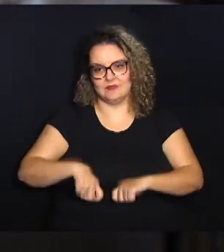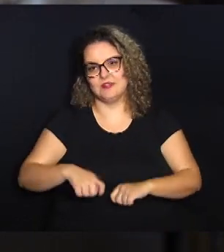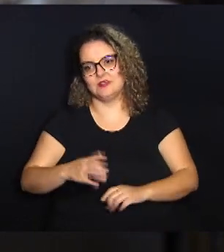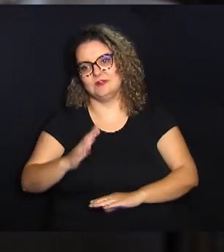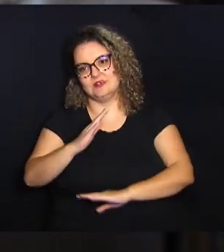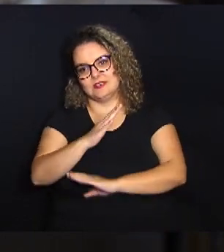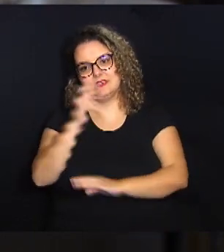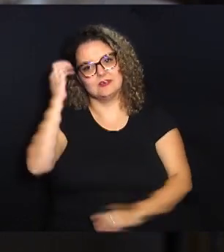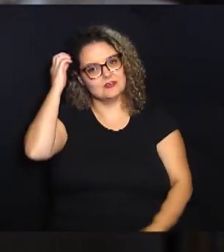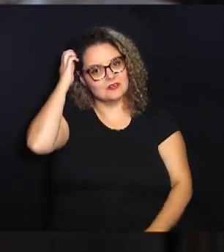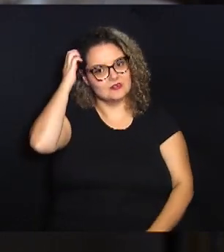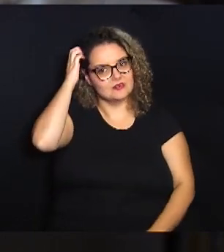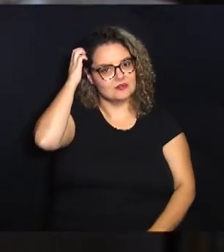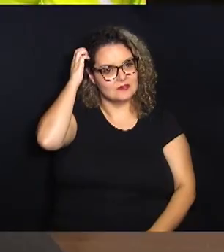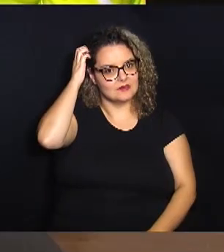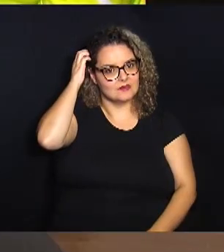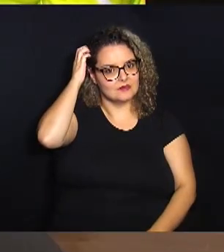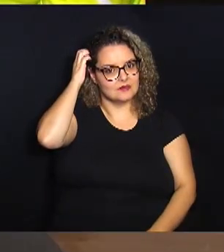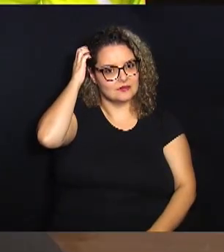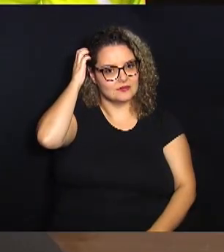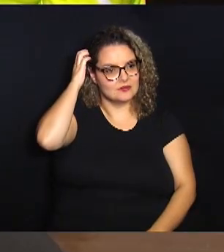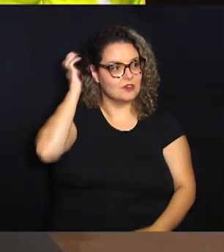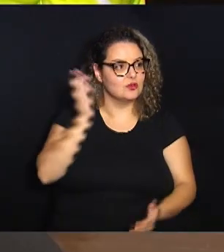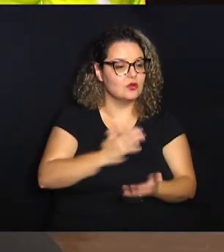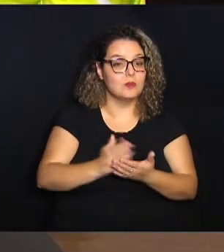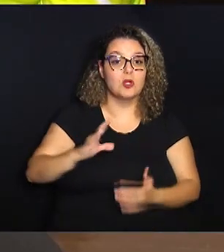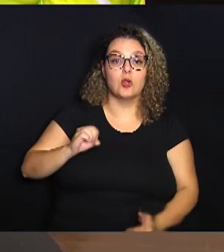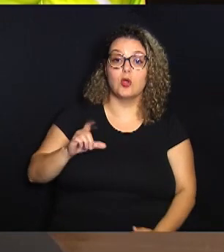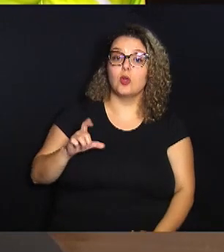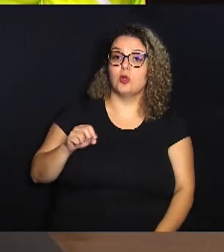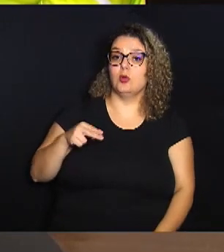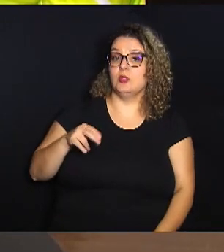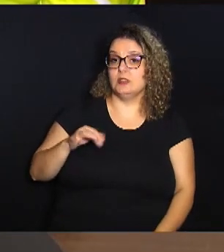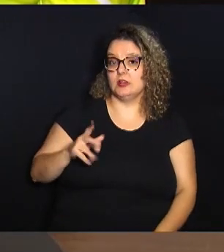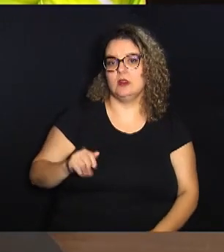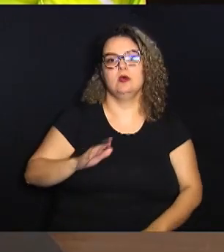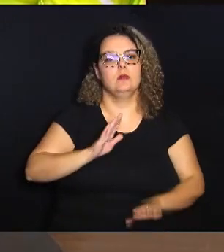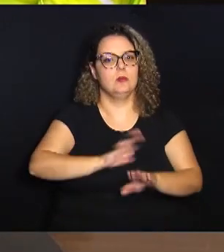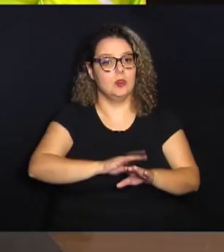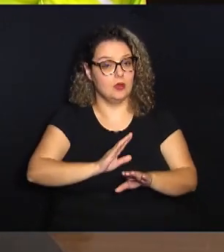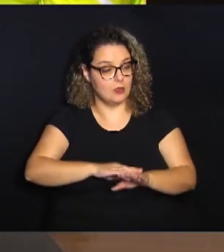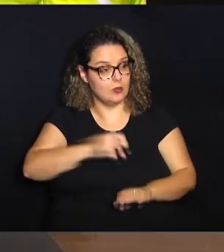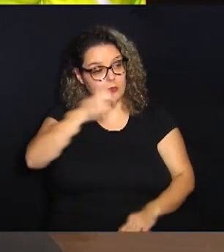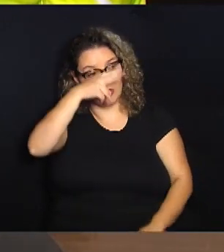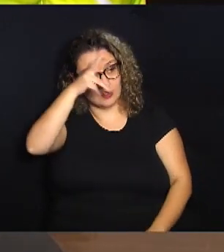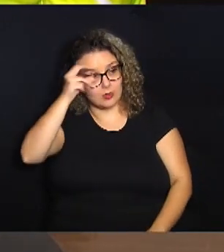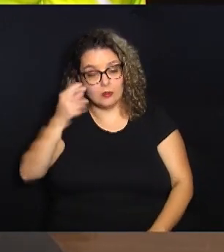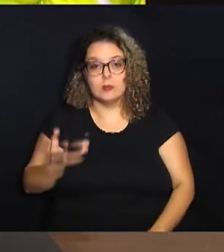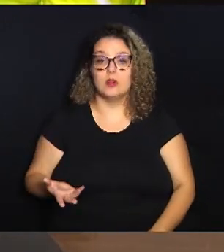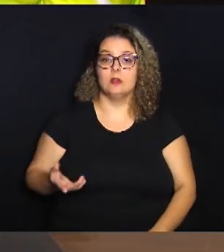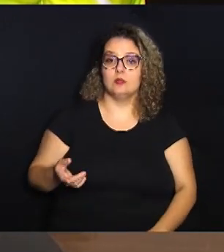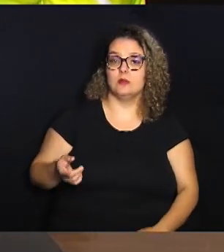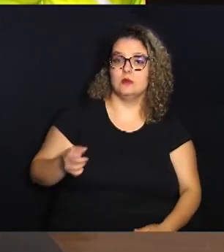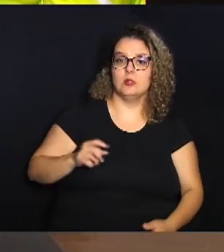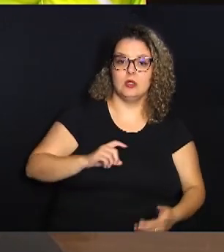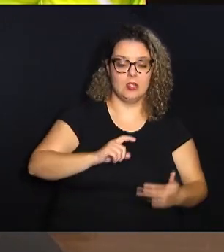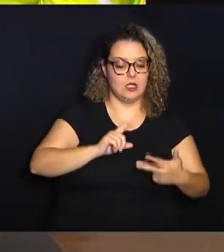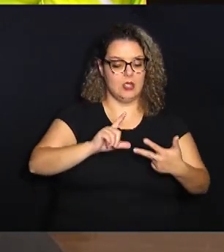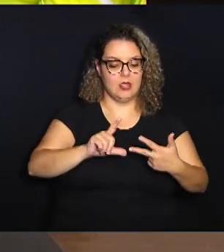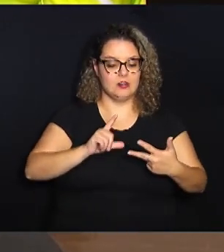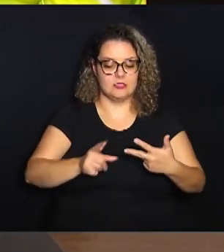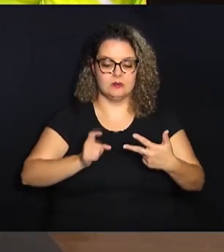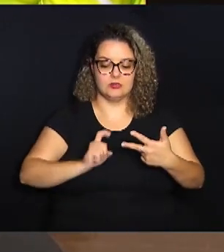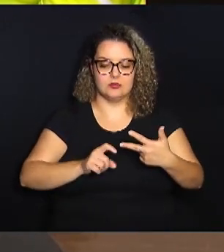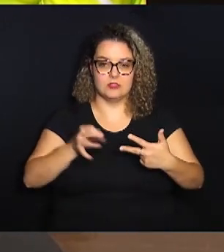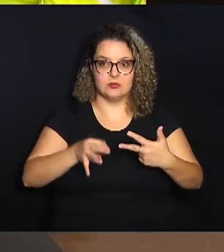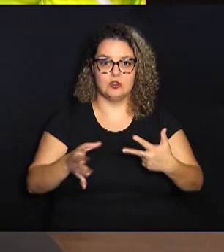ainda no tempo colonial, a Câmara exercia as funções de prefeitura, era executivo, legislativo e